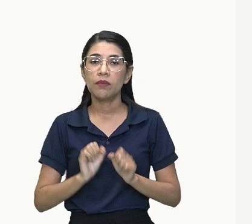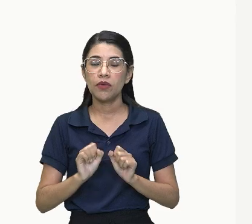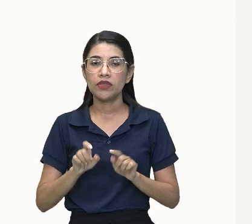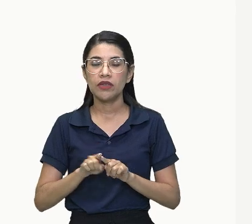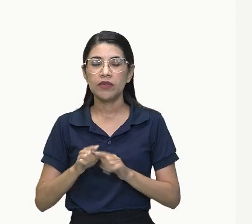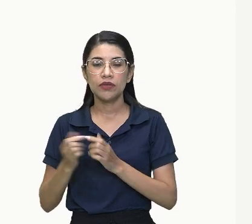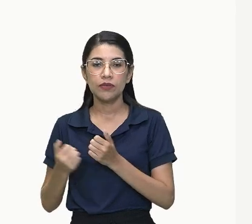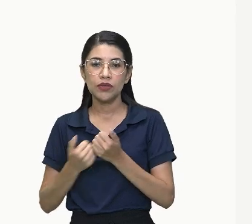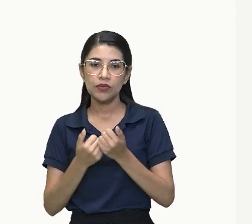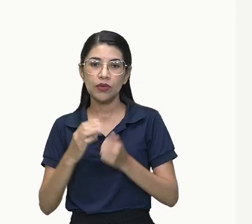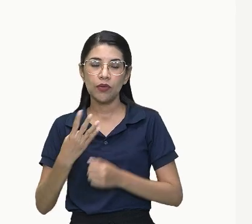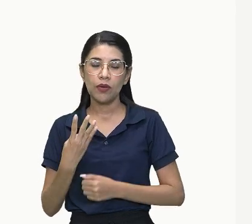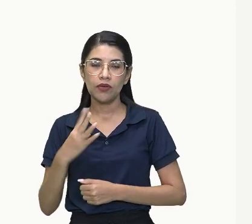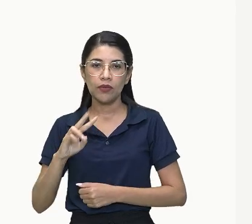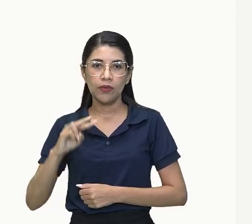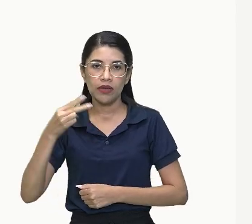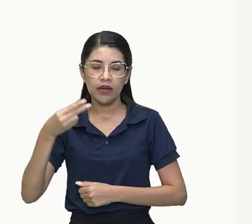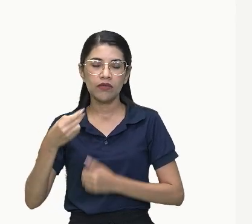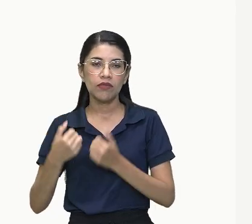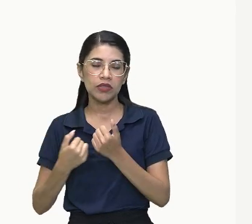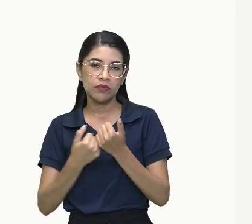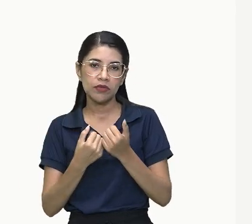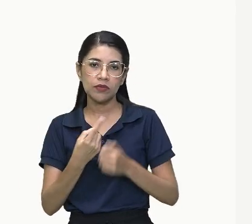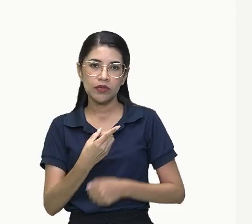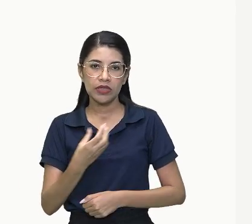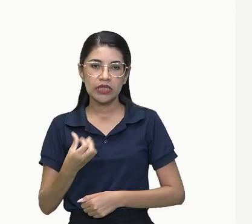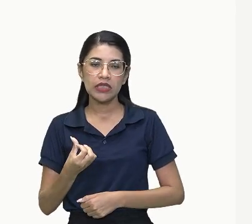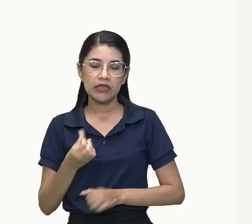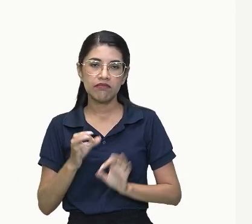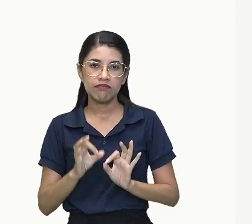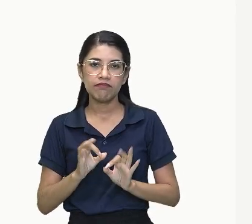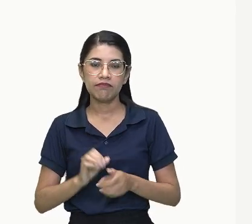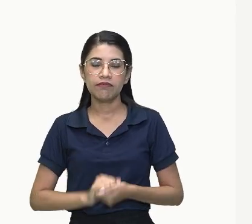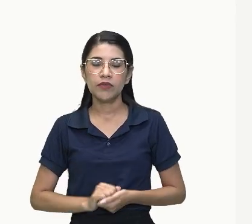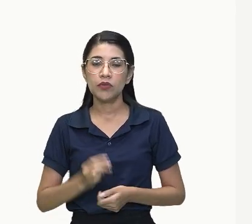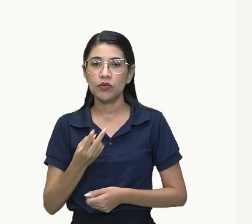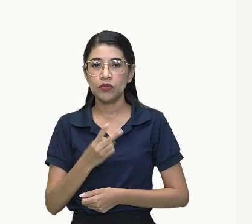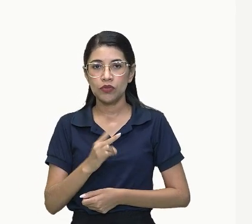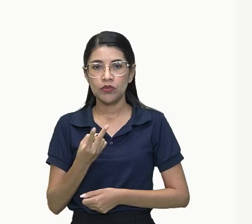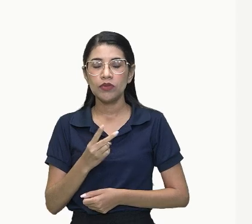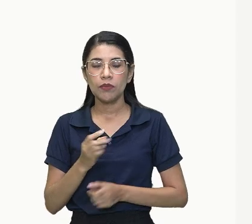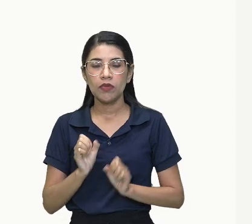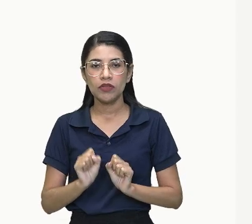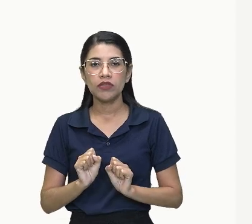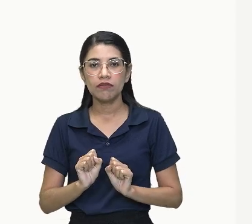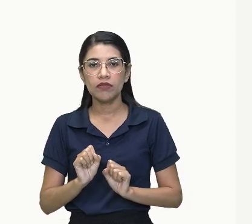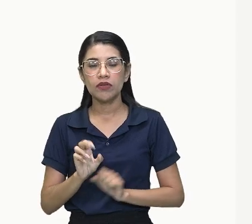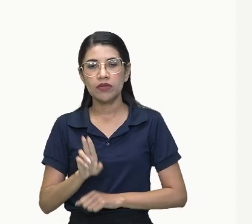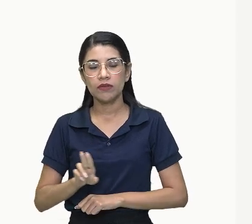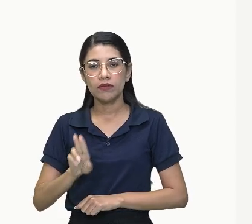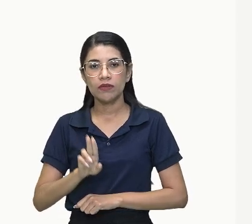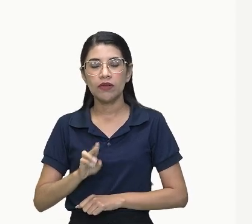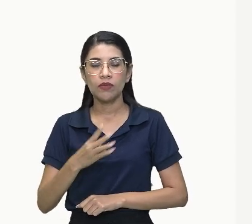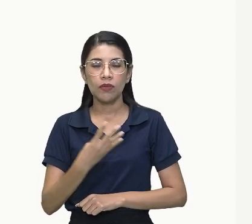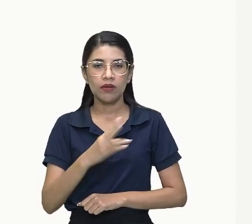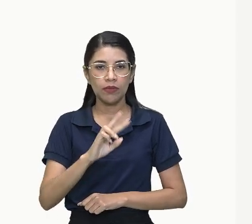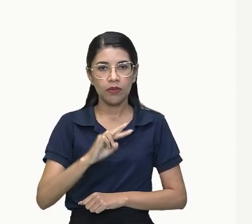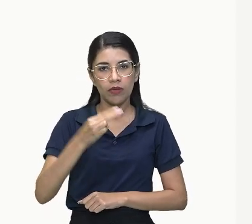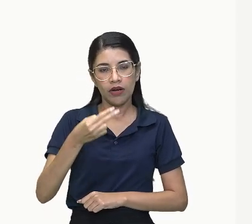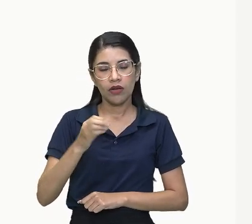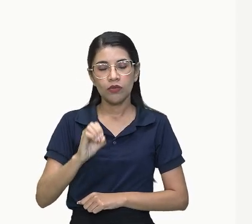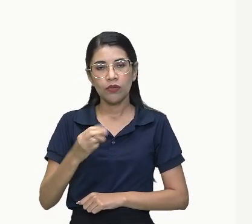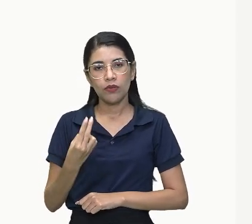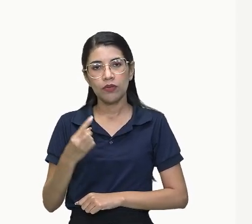logo 16. Os dois formatos estão corretos, tá bom? Tanto o 4 ao quadrado quanto